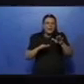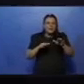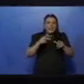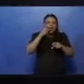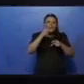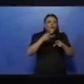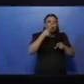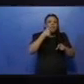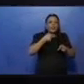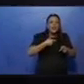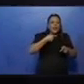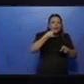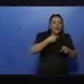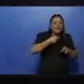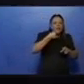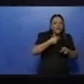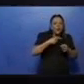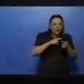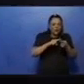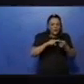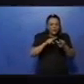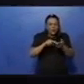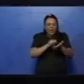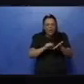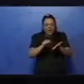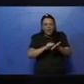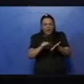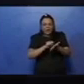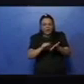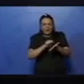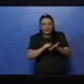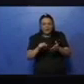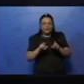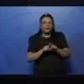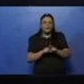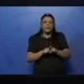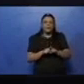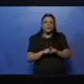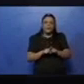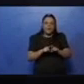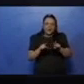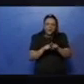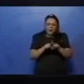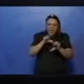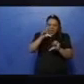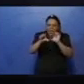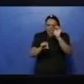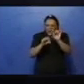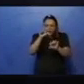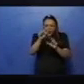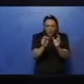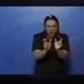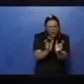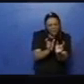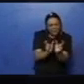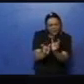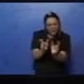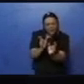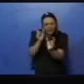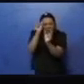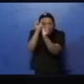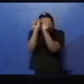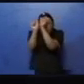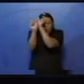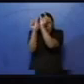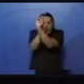fala, da escrita, as inflexões, passando pela escolha de palavras, estruturação do